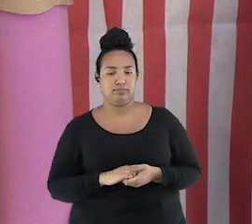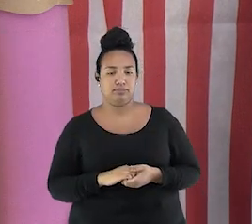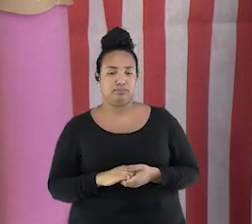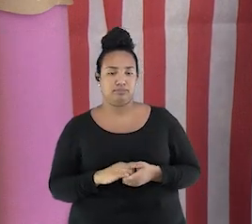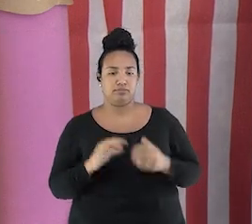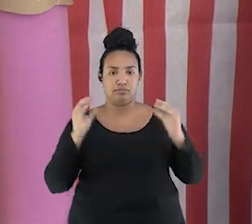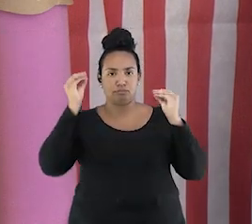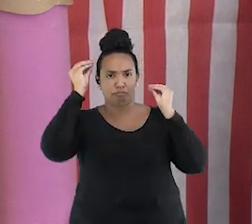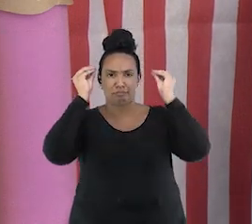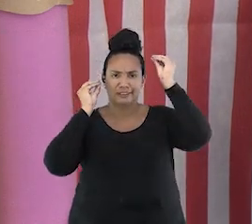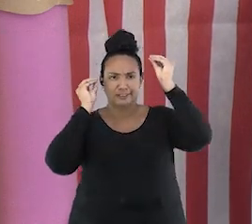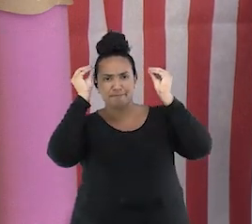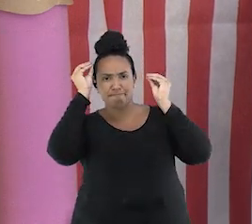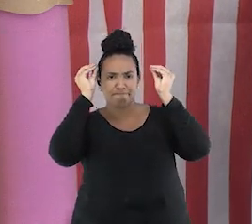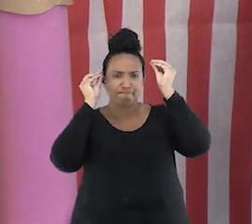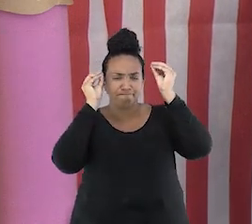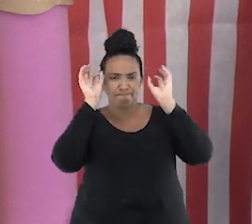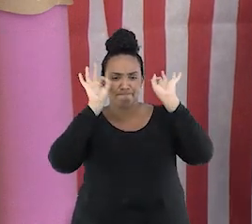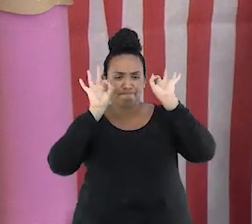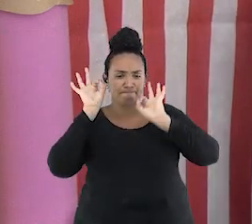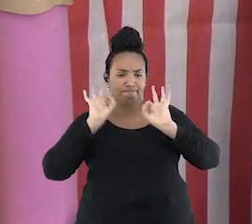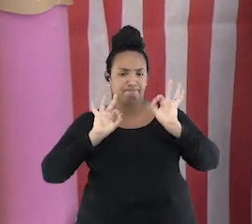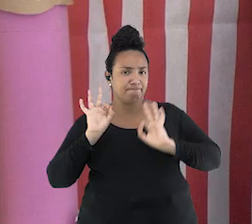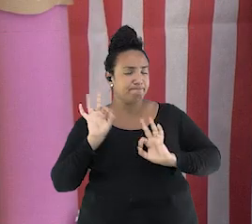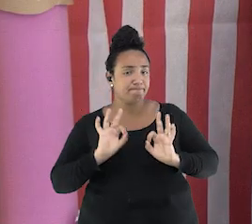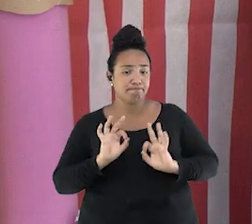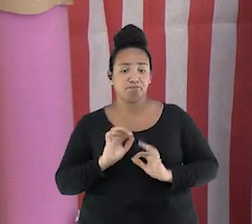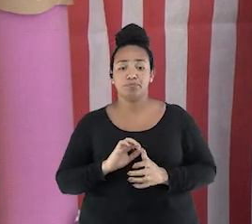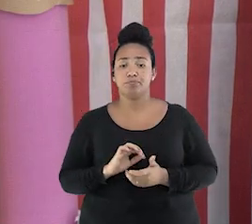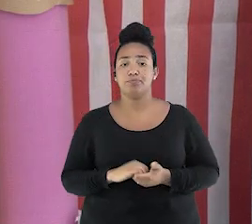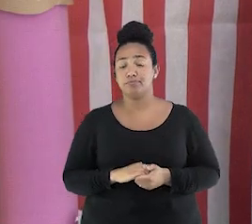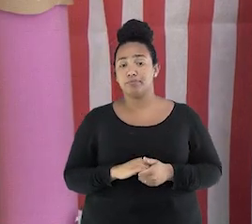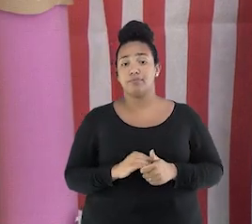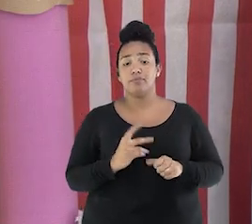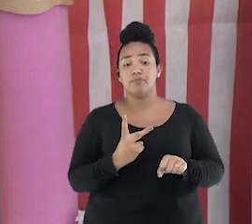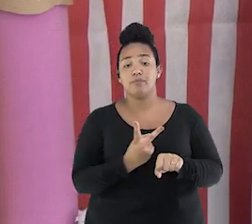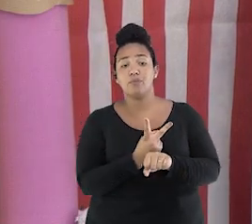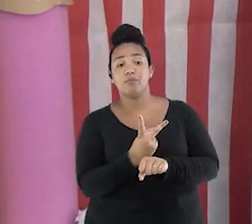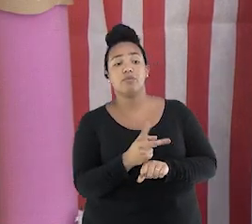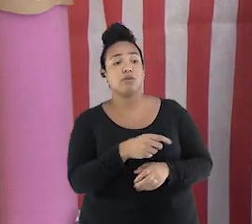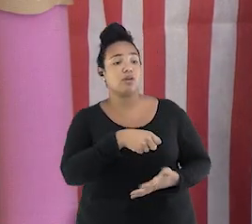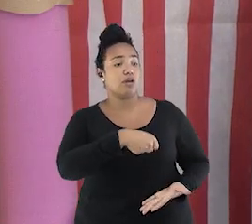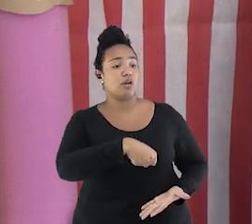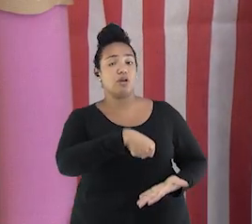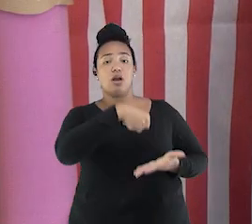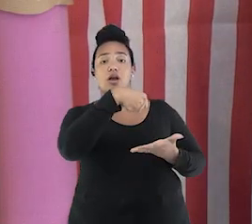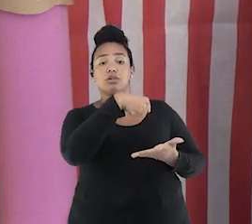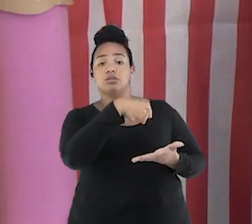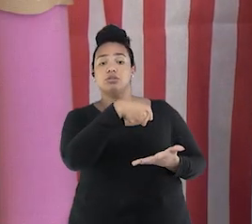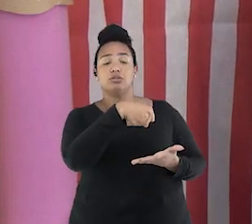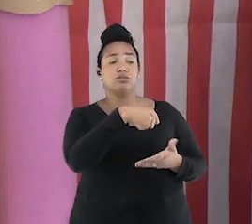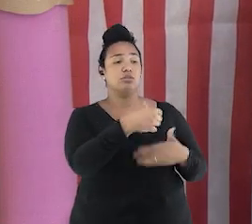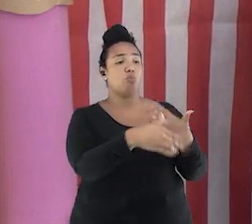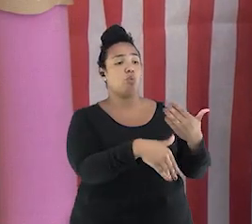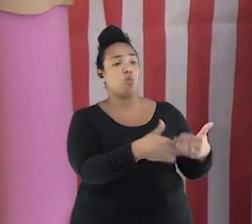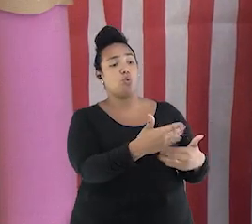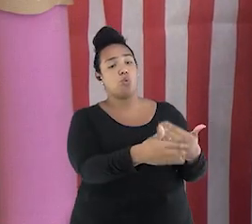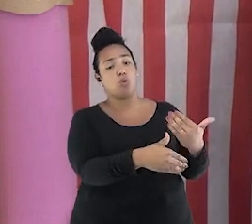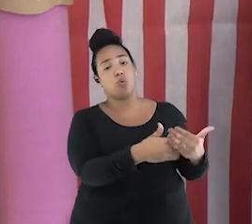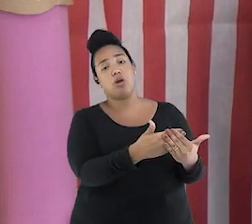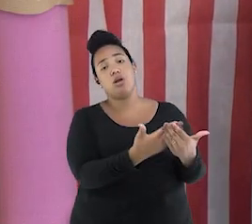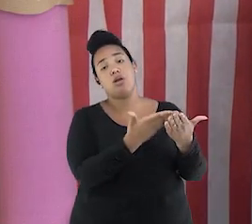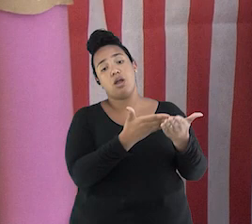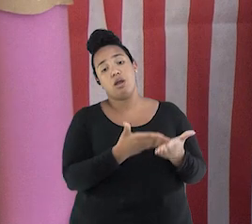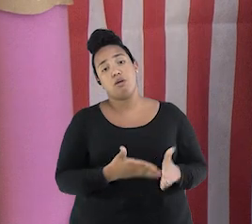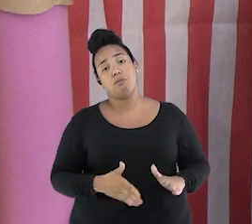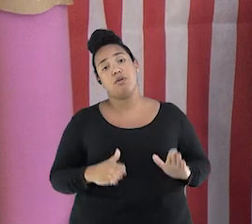que estava torta. Foi buscar a cestinha que havia rolado longe. Nisso